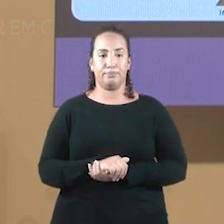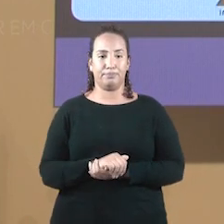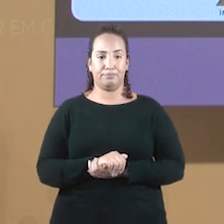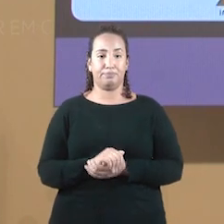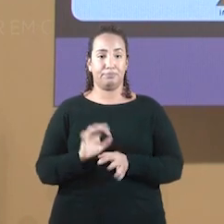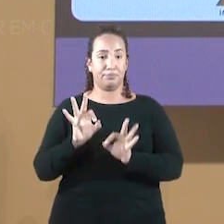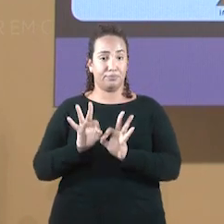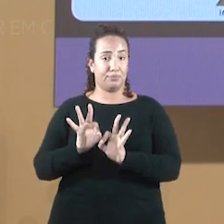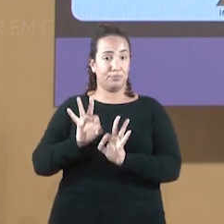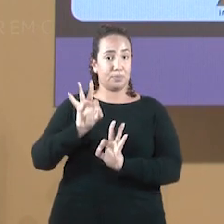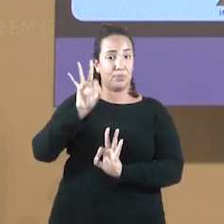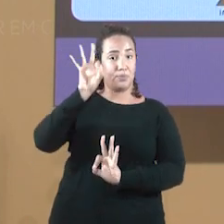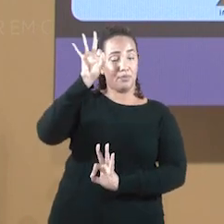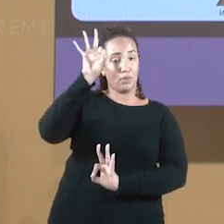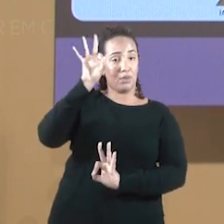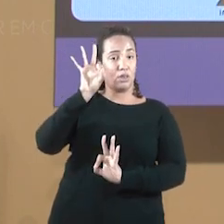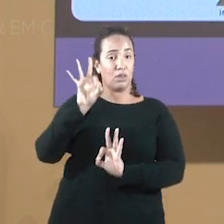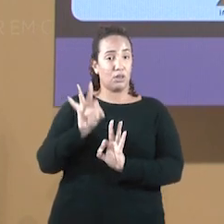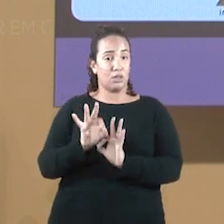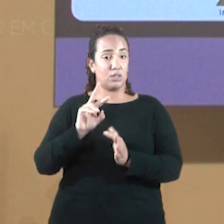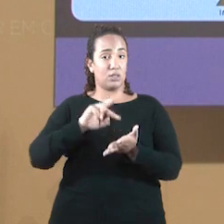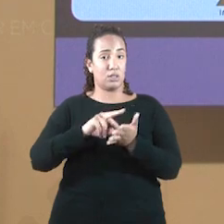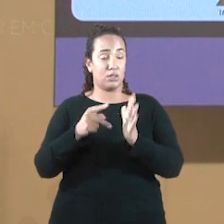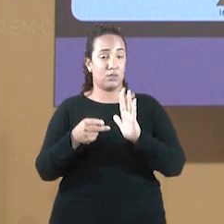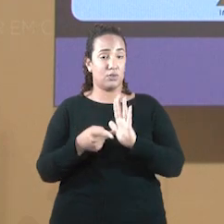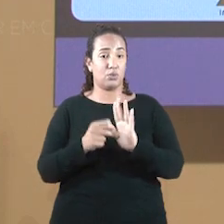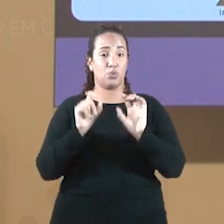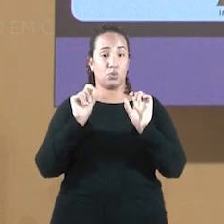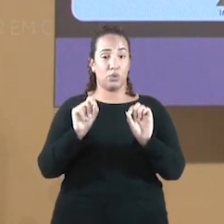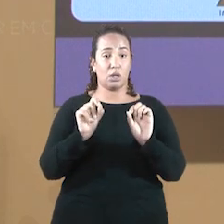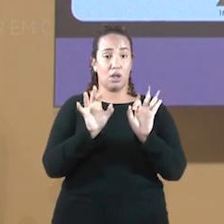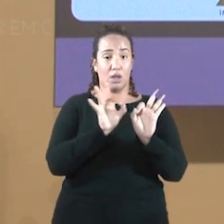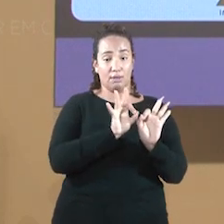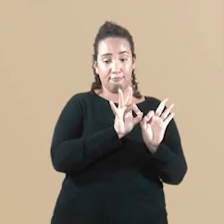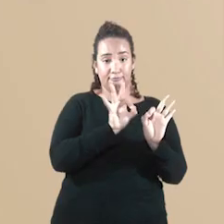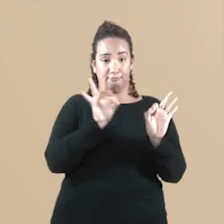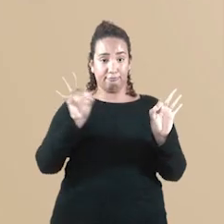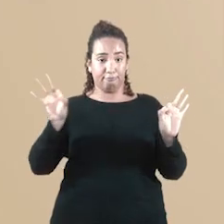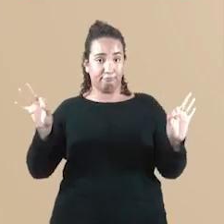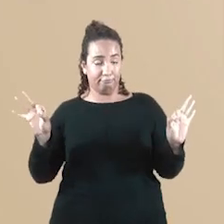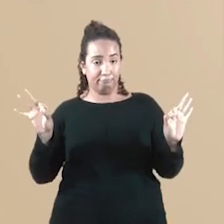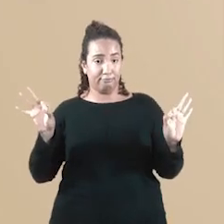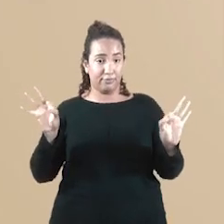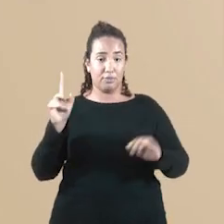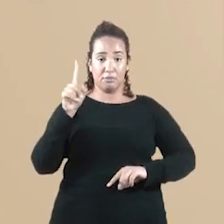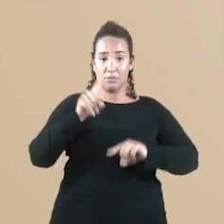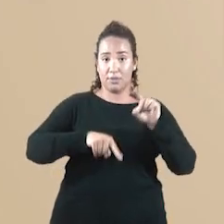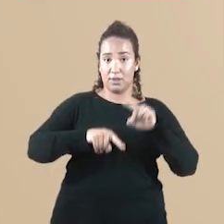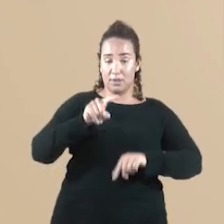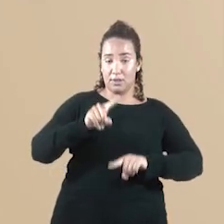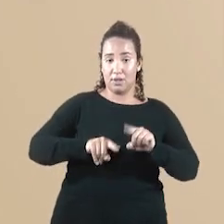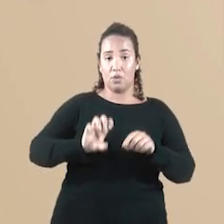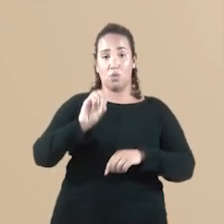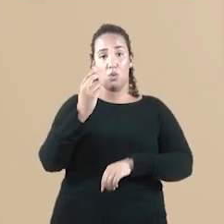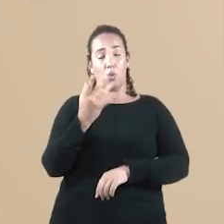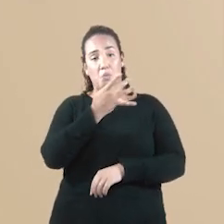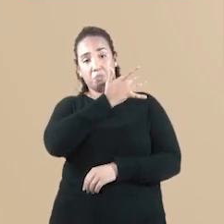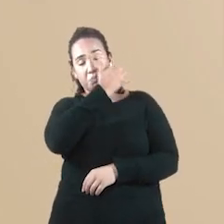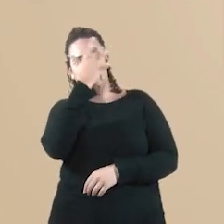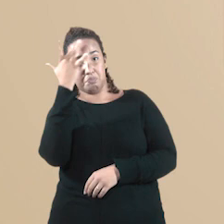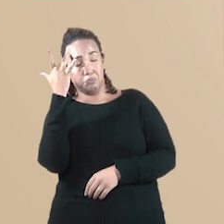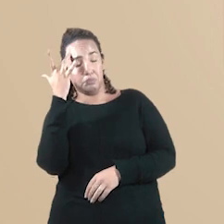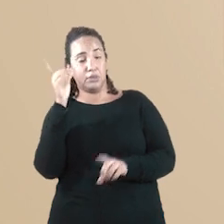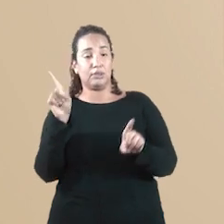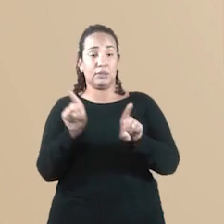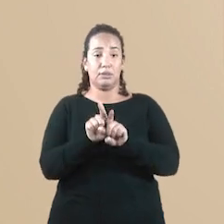Comprimento é uma grandeza que mede a extensão de algo, ou seja, o tamanho de um objeto ou pessoa, ou